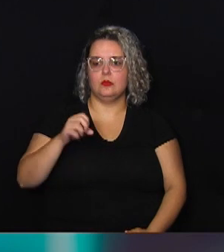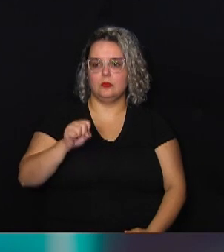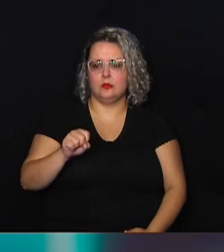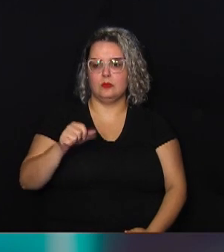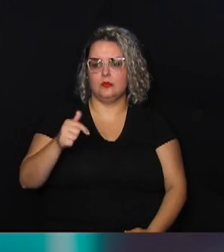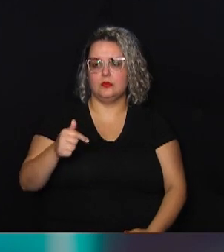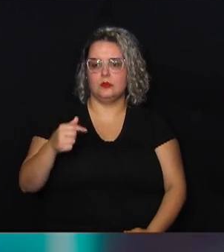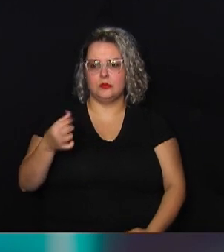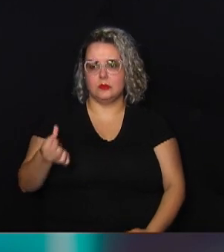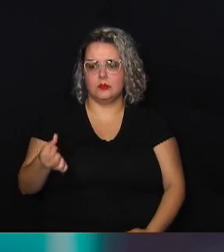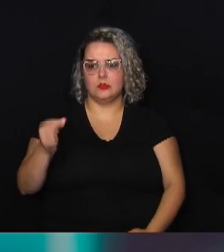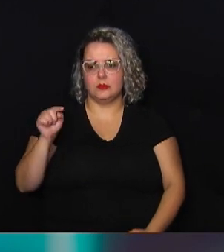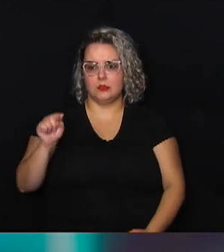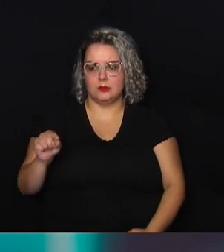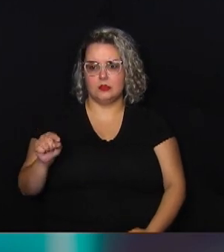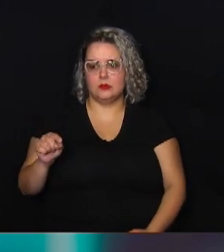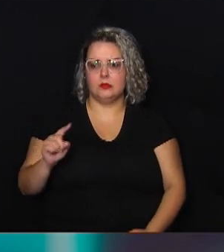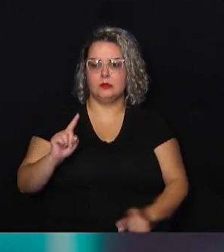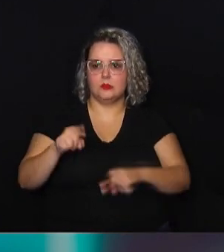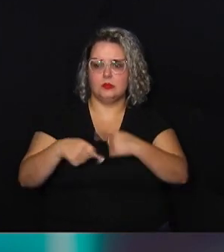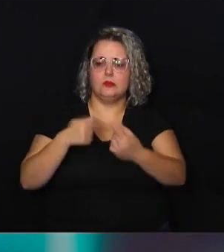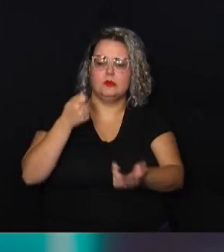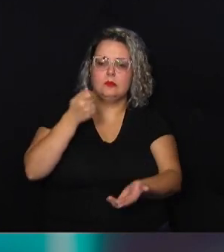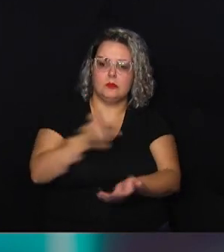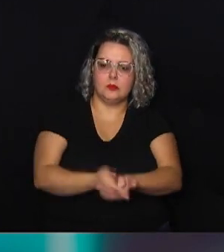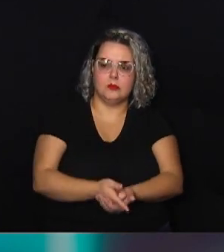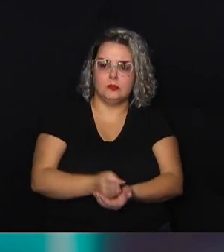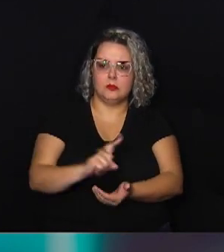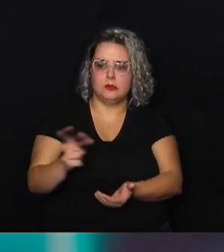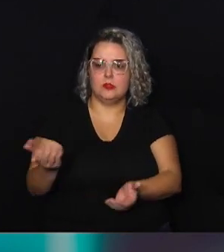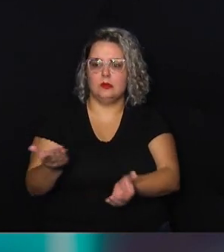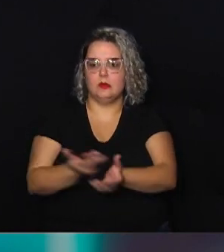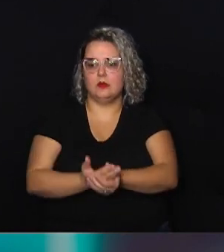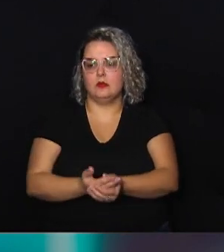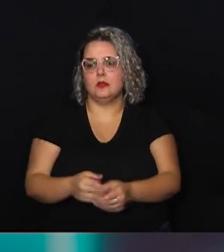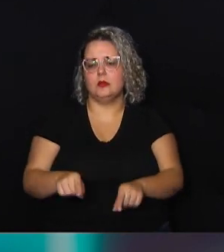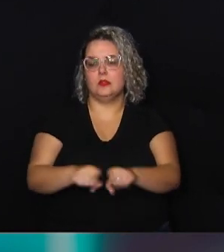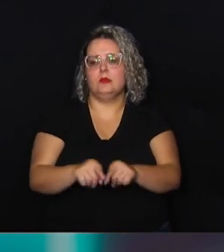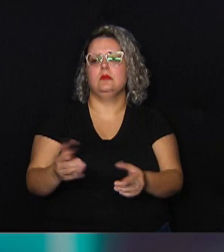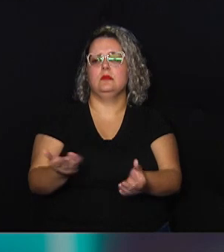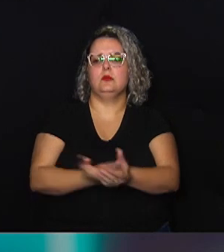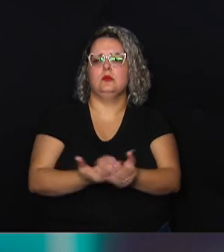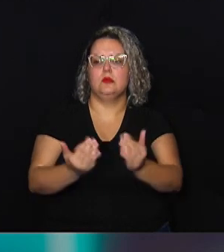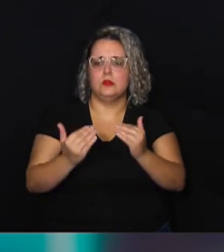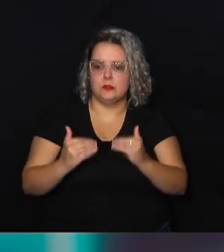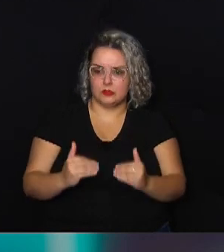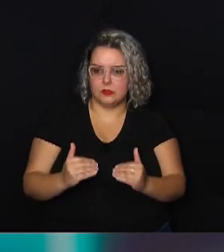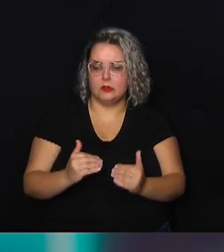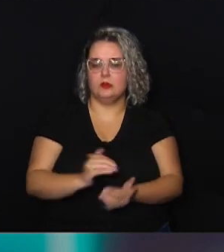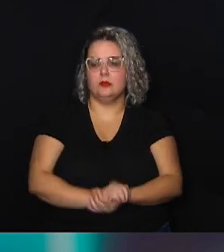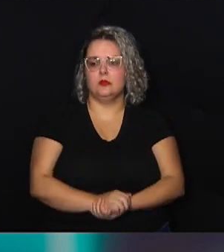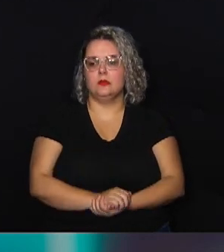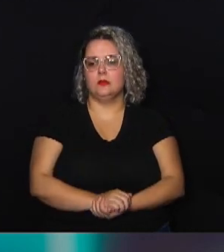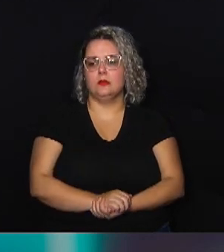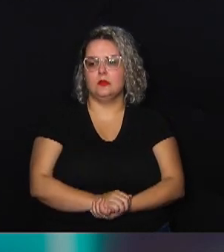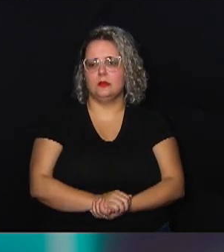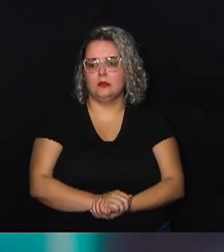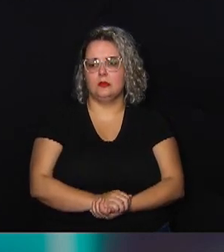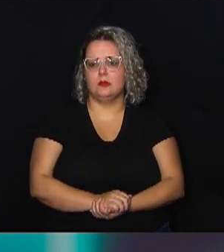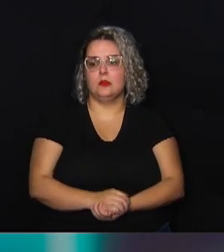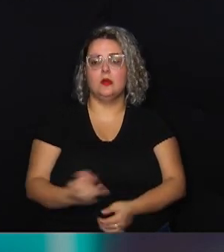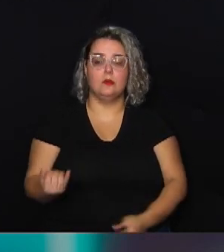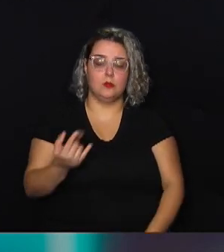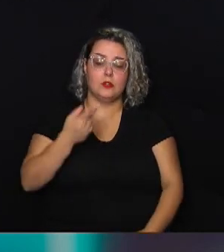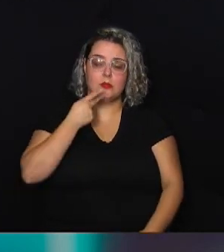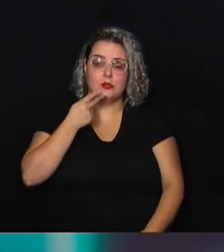4.871.000. E o resto a pagar não processados e processados que estão abaixo. Então, vale salientar aí